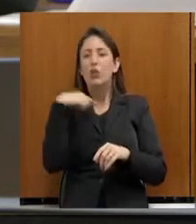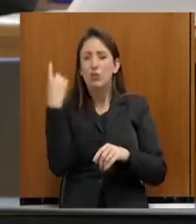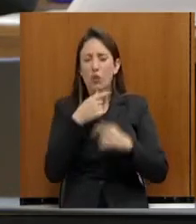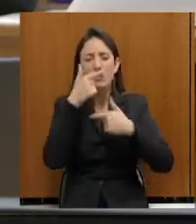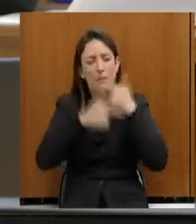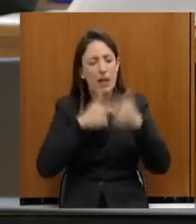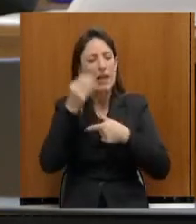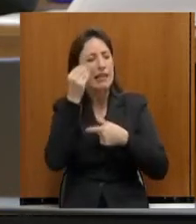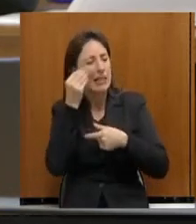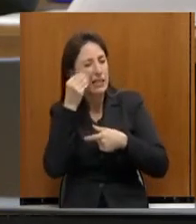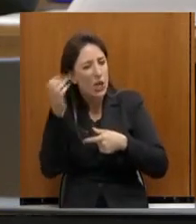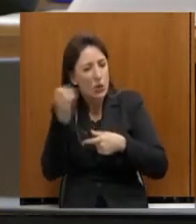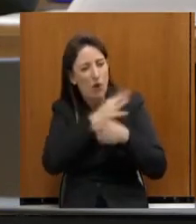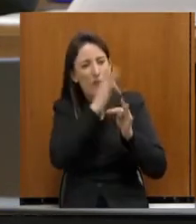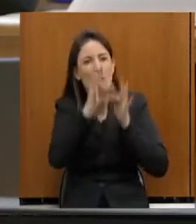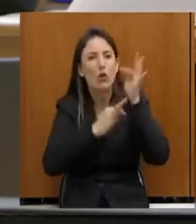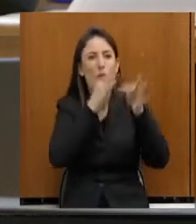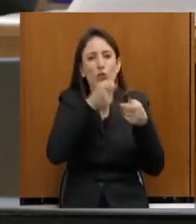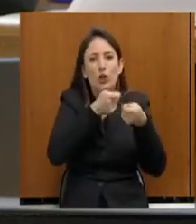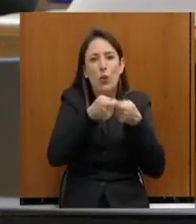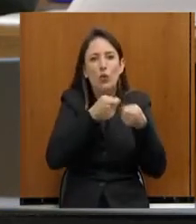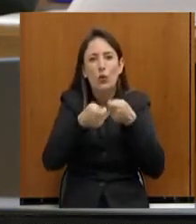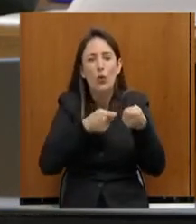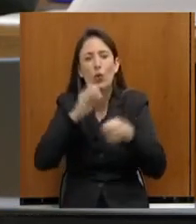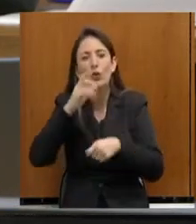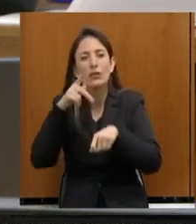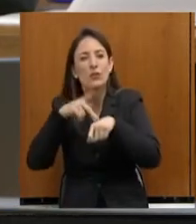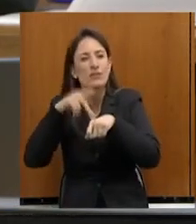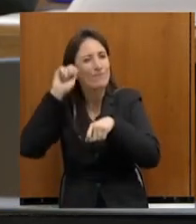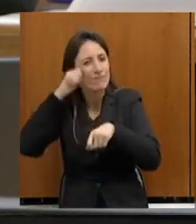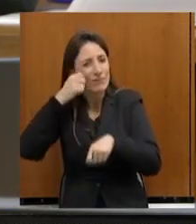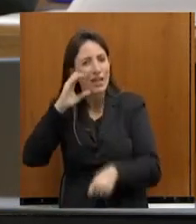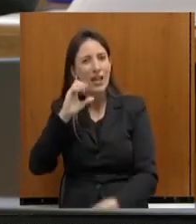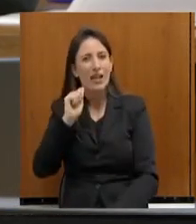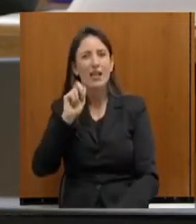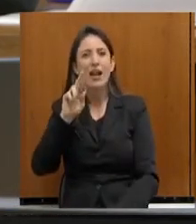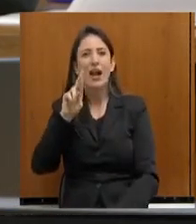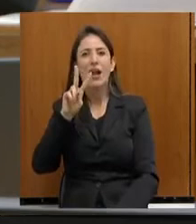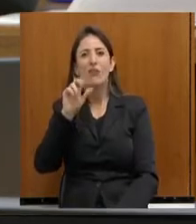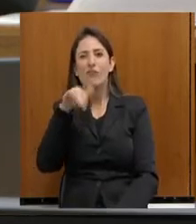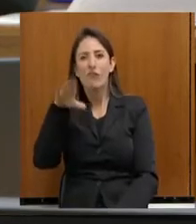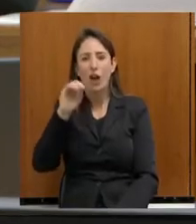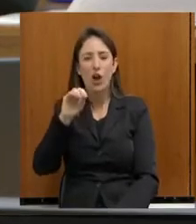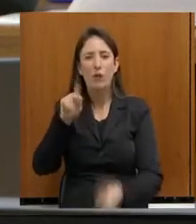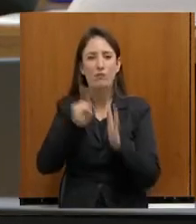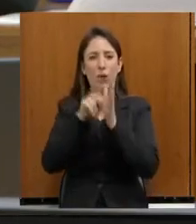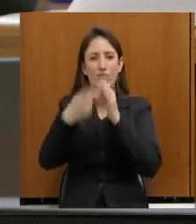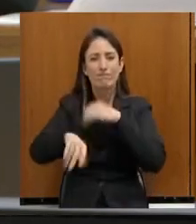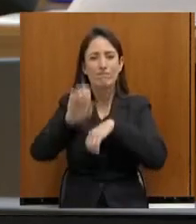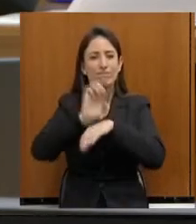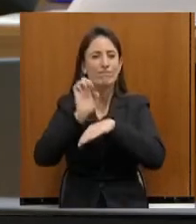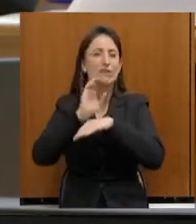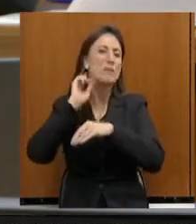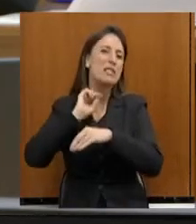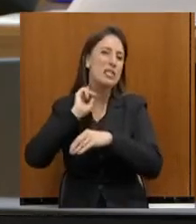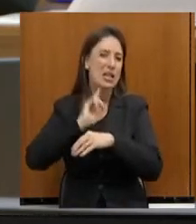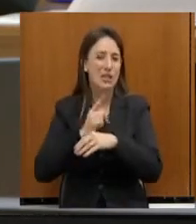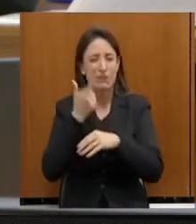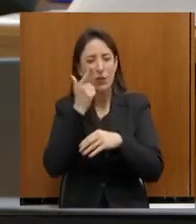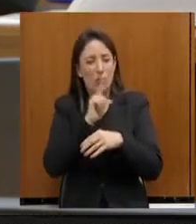tecnologia de controle do carvão no estado de Minas Gerais para que a gente possa ter um monitoramento efetivo